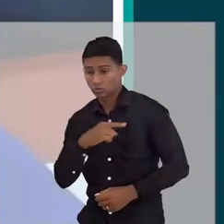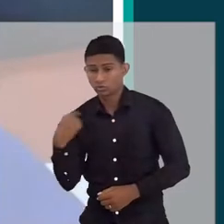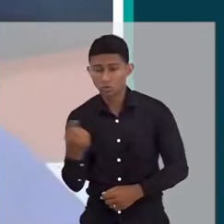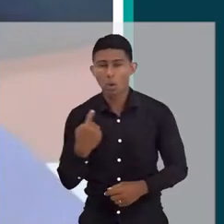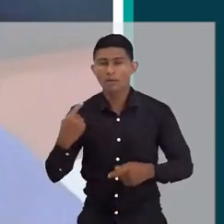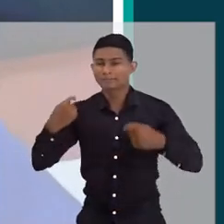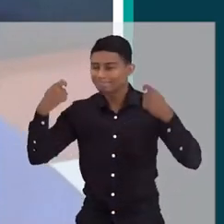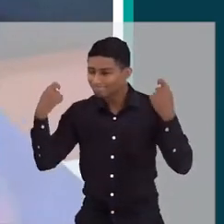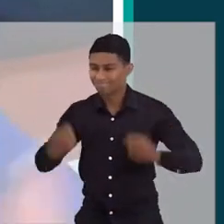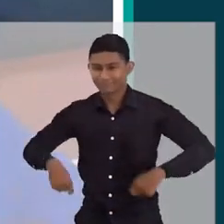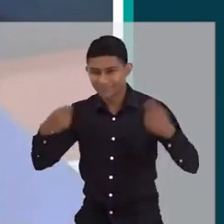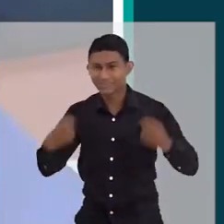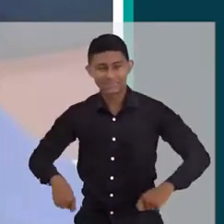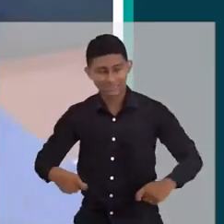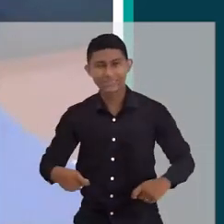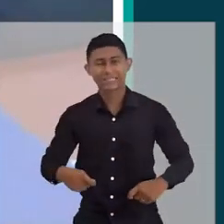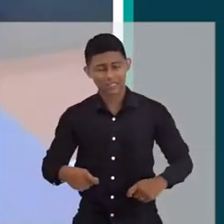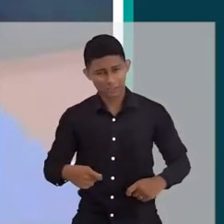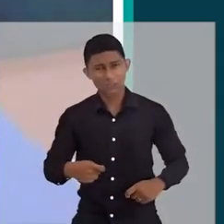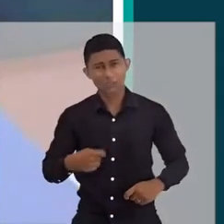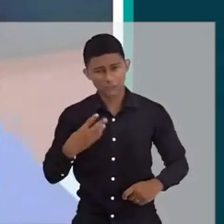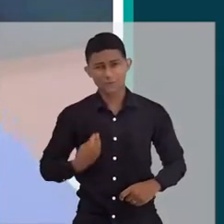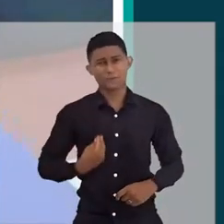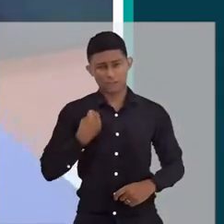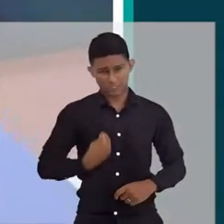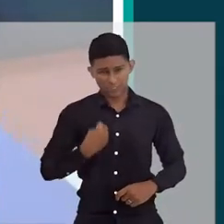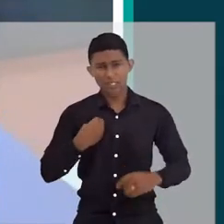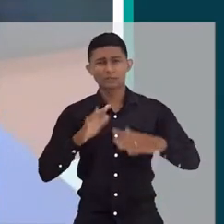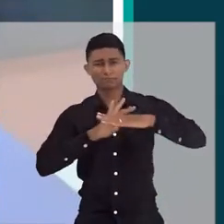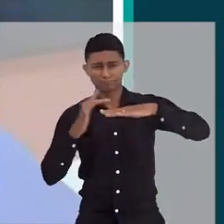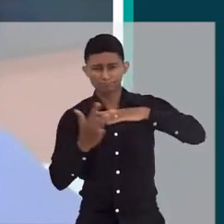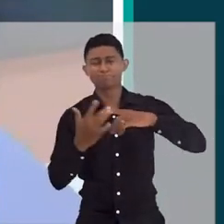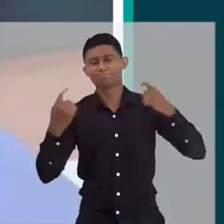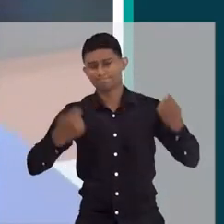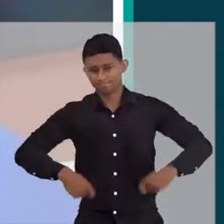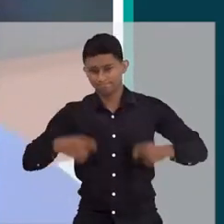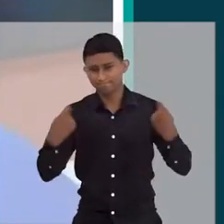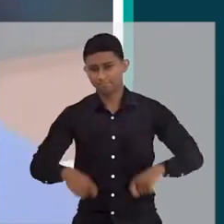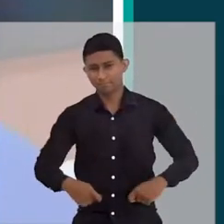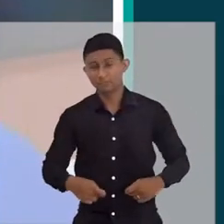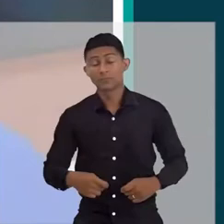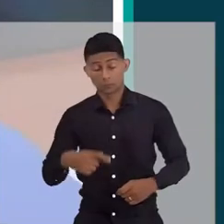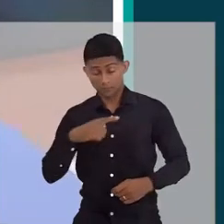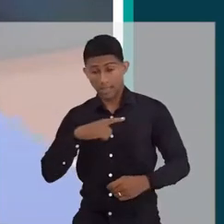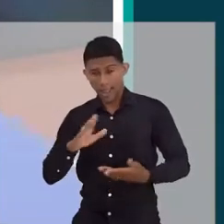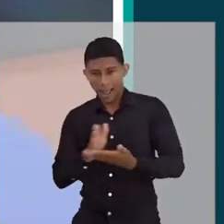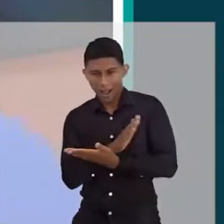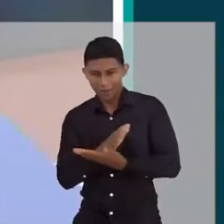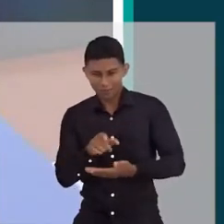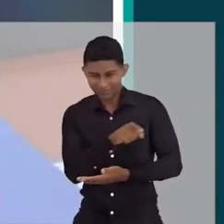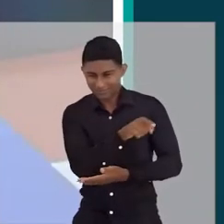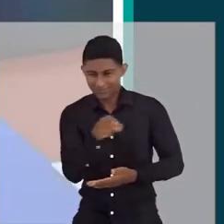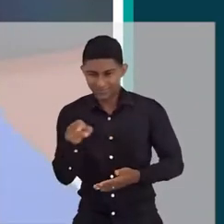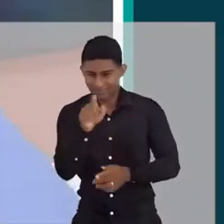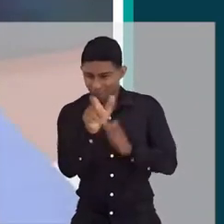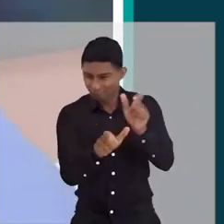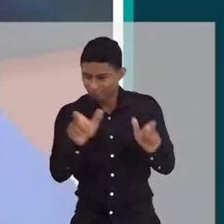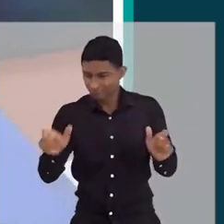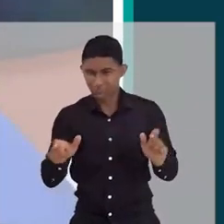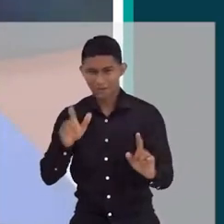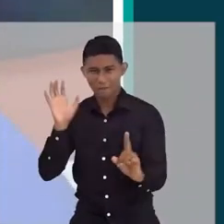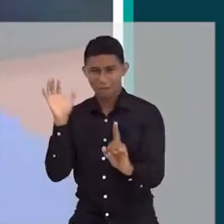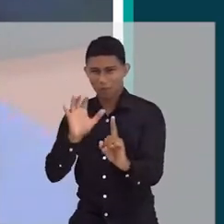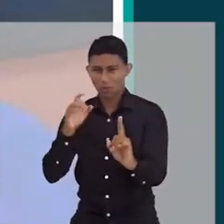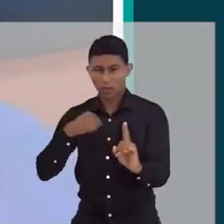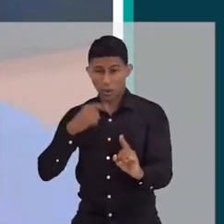nós precisamos existir nesse lugar. Então, eu tenho sim influenciadoras e